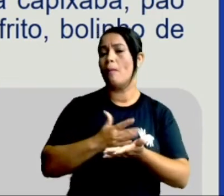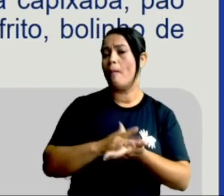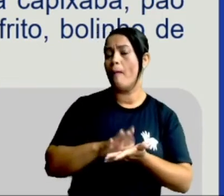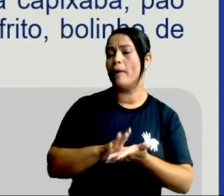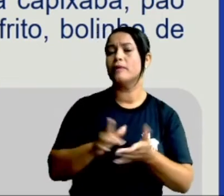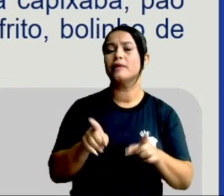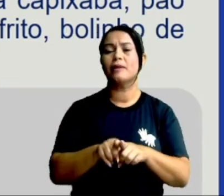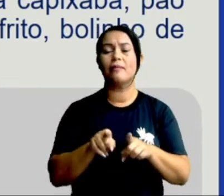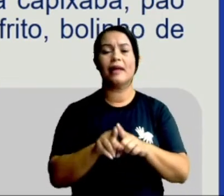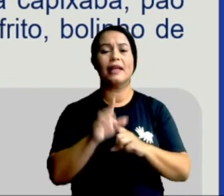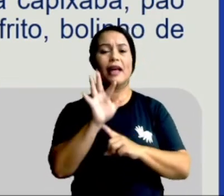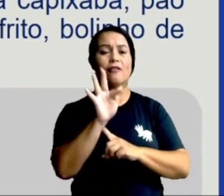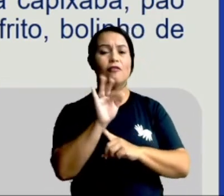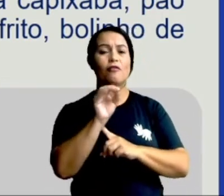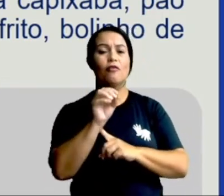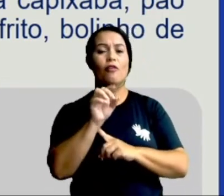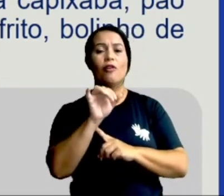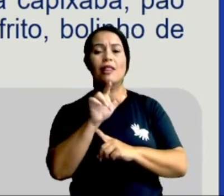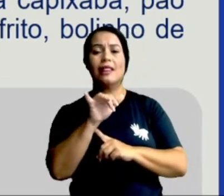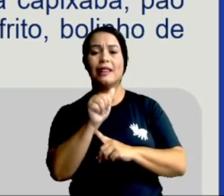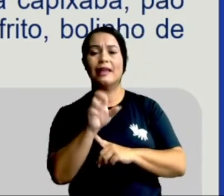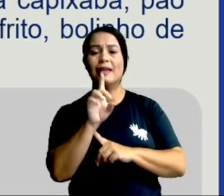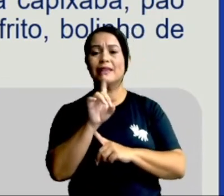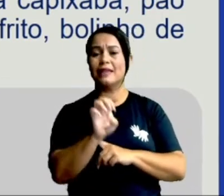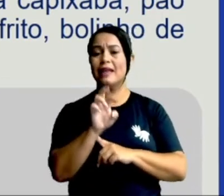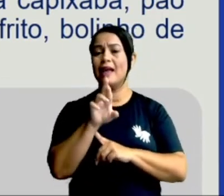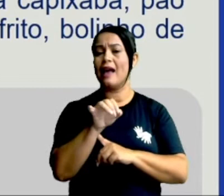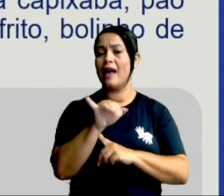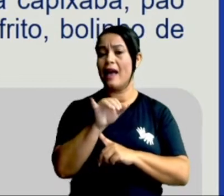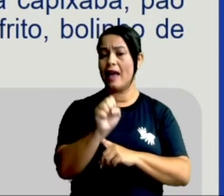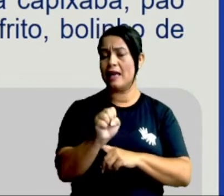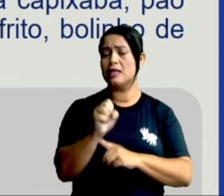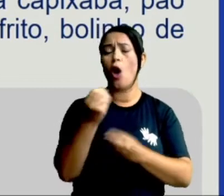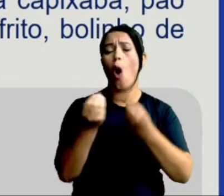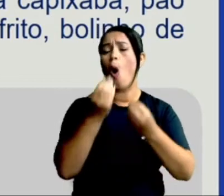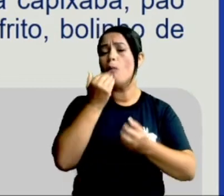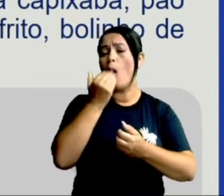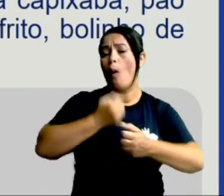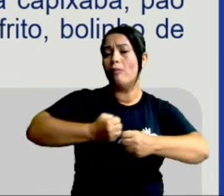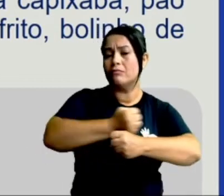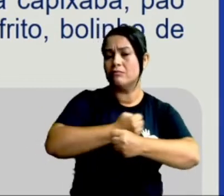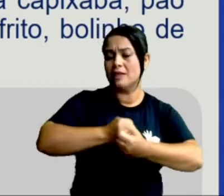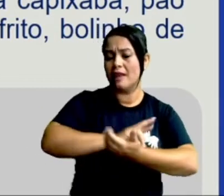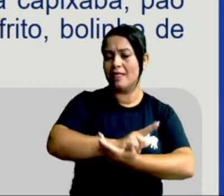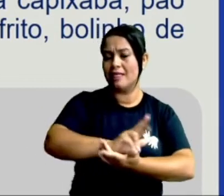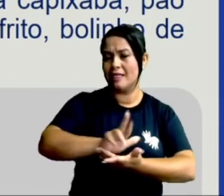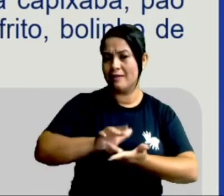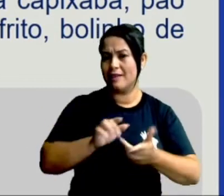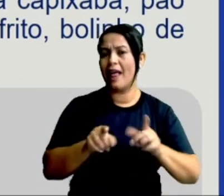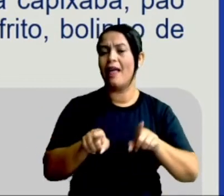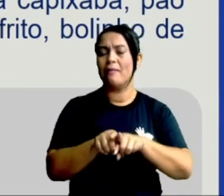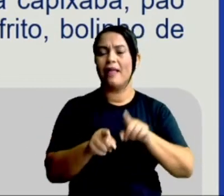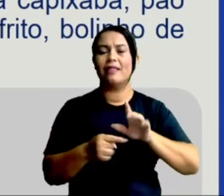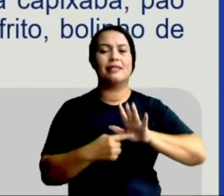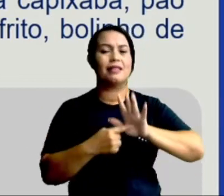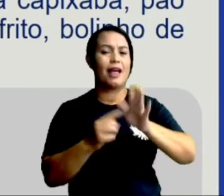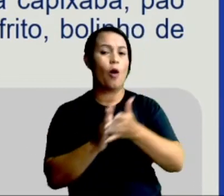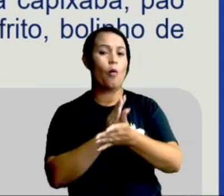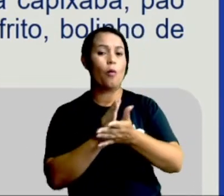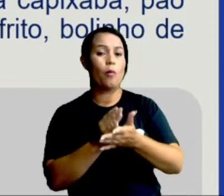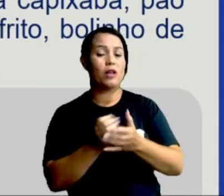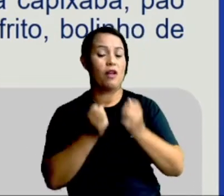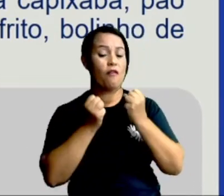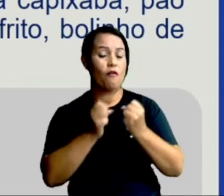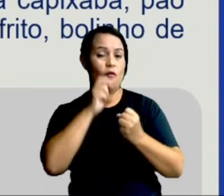lenço e a folia de reis. A culinária do Sudeste ela é bem diversificada e apresenta forte influência do índio,